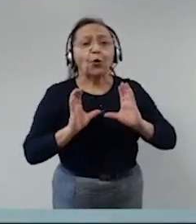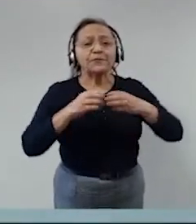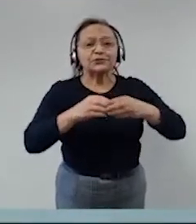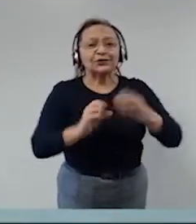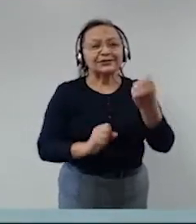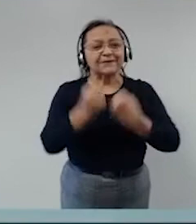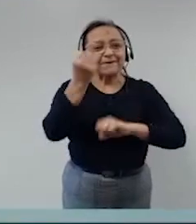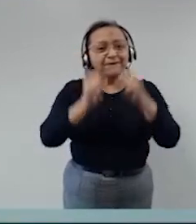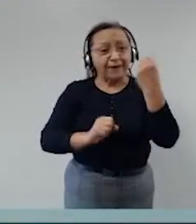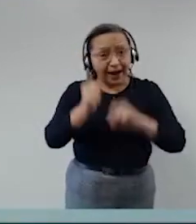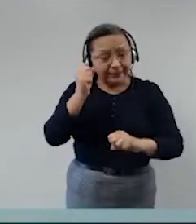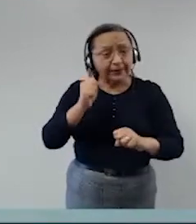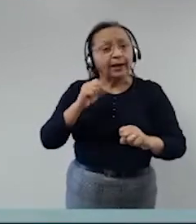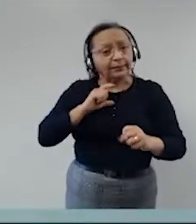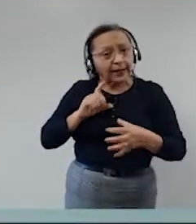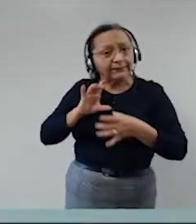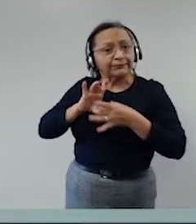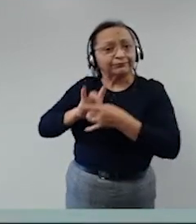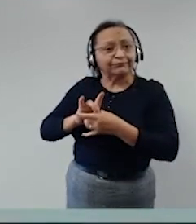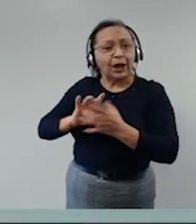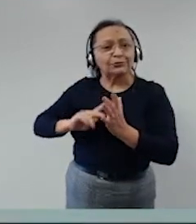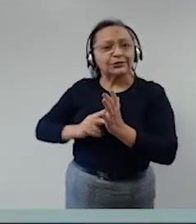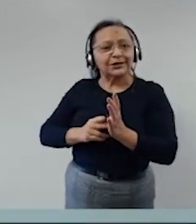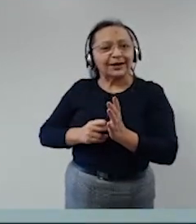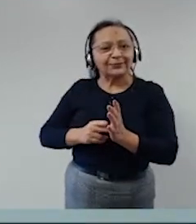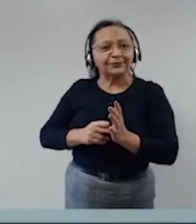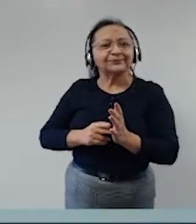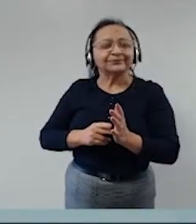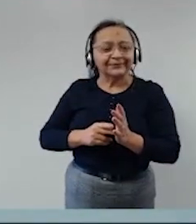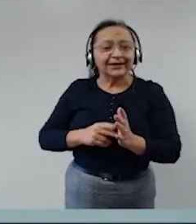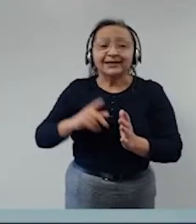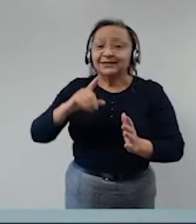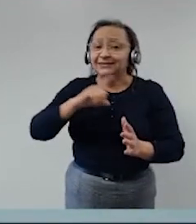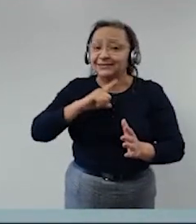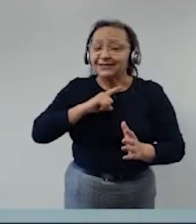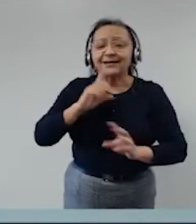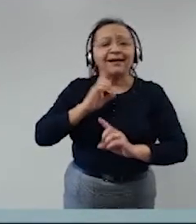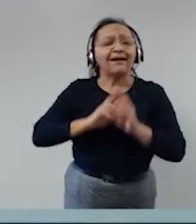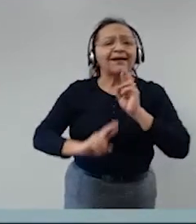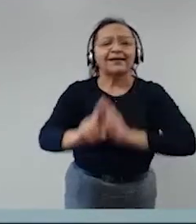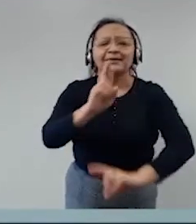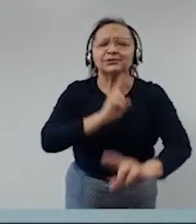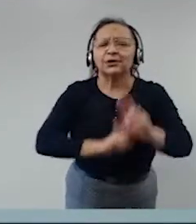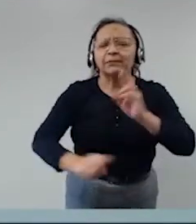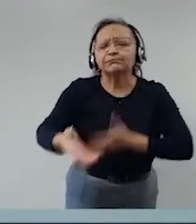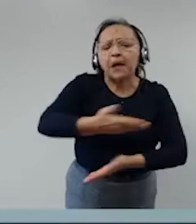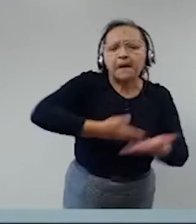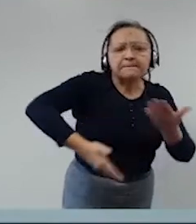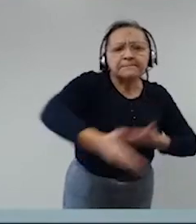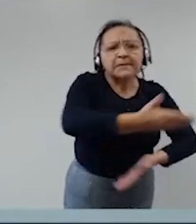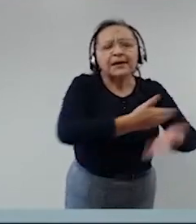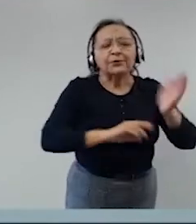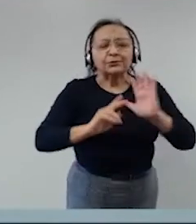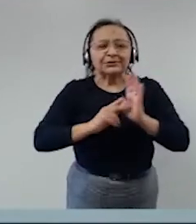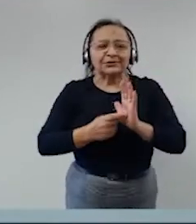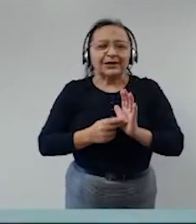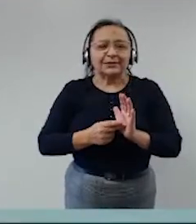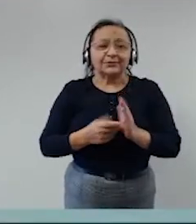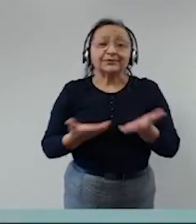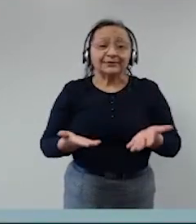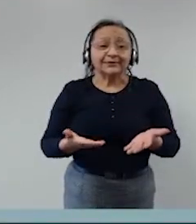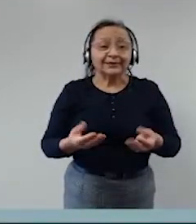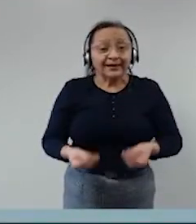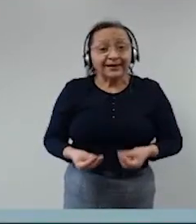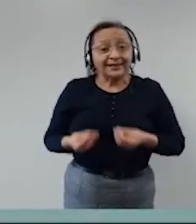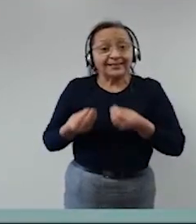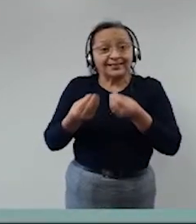eram, sim, vinculadas aos sindicatos e tinham um link, um relacionamento com os sindicatos, que traziam